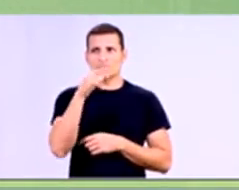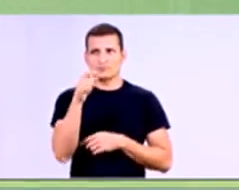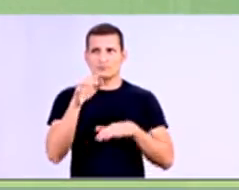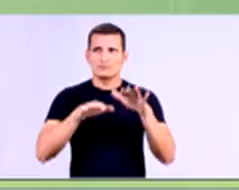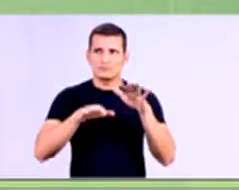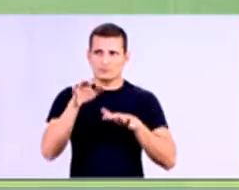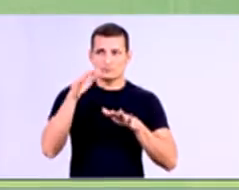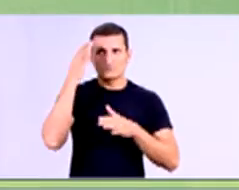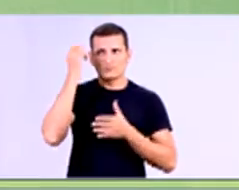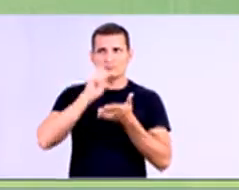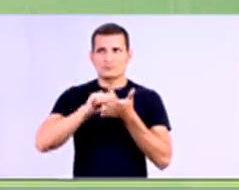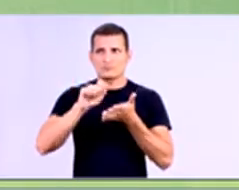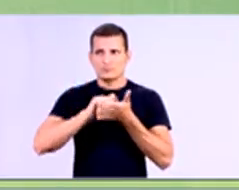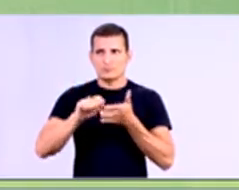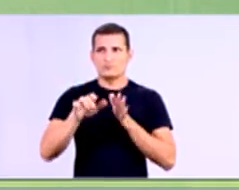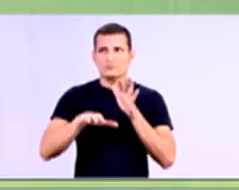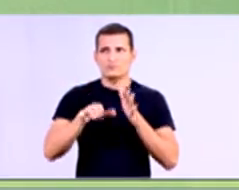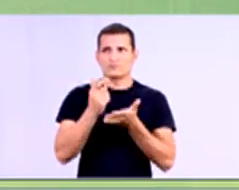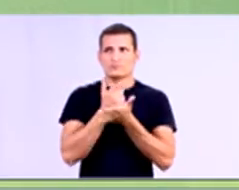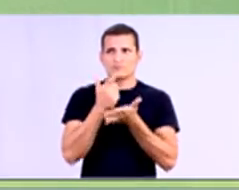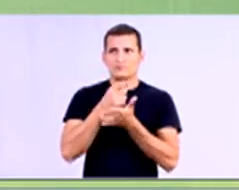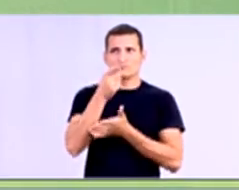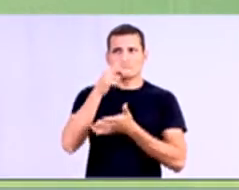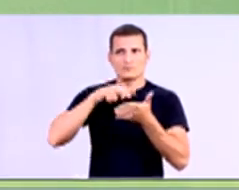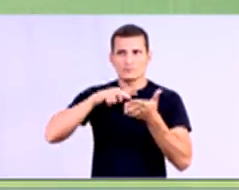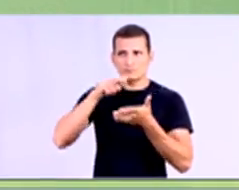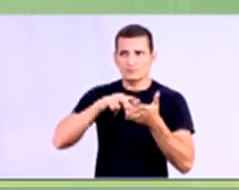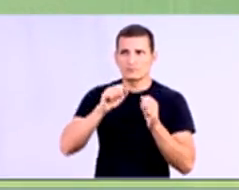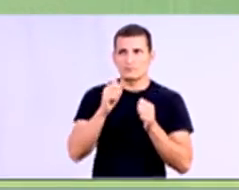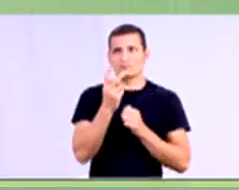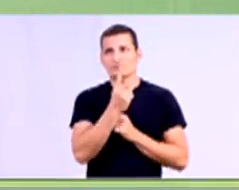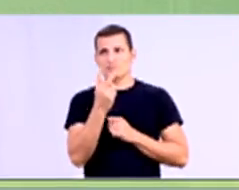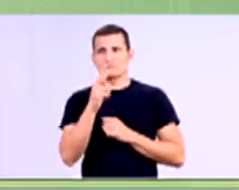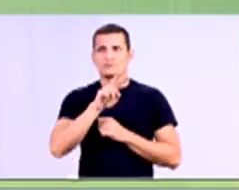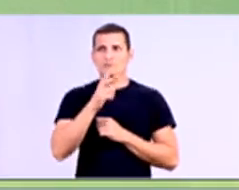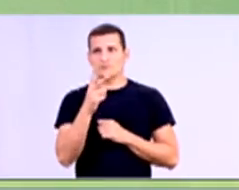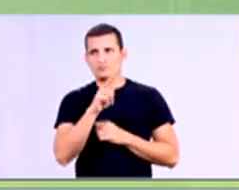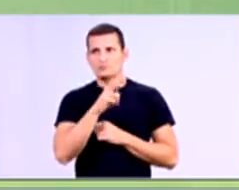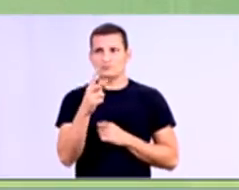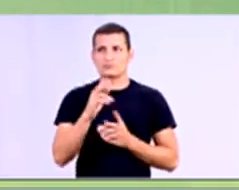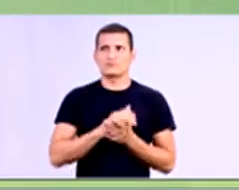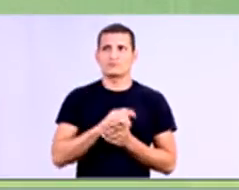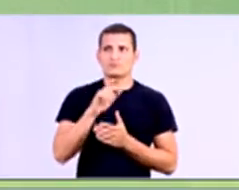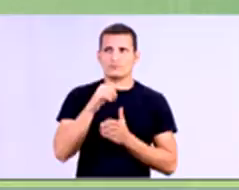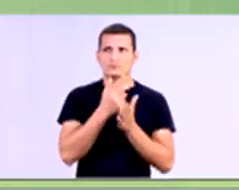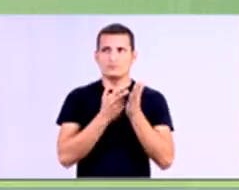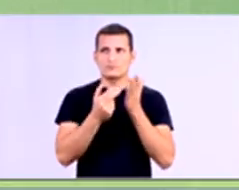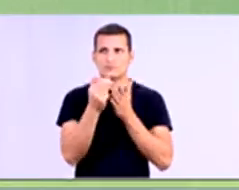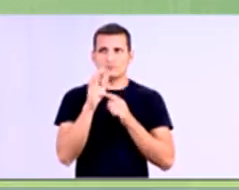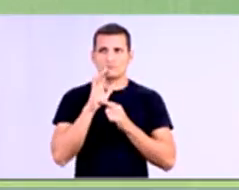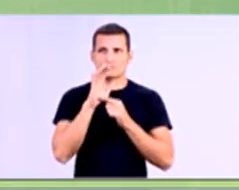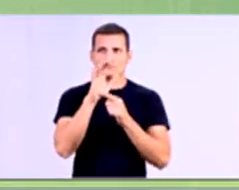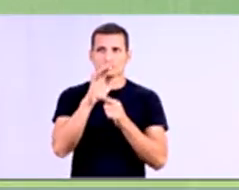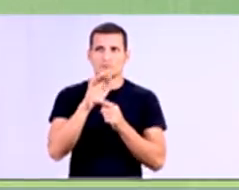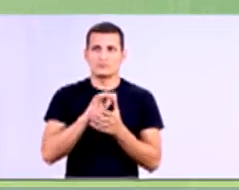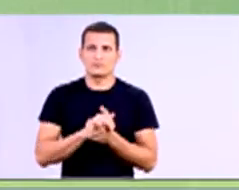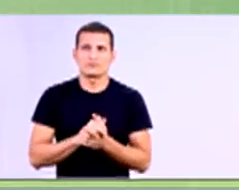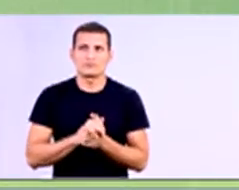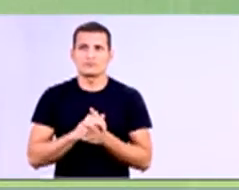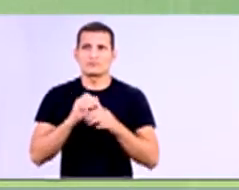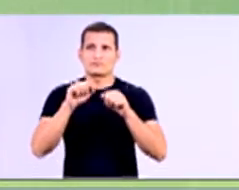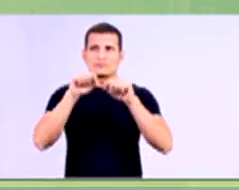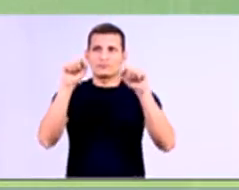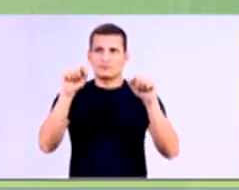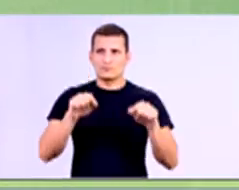do autor, né, do livro que você estiver lendo, ele pode ser chamado dessas duas formas. São diagramas que mostram o